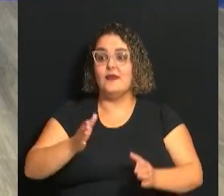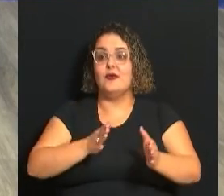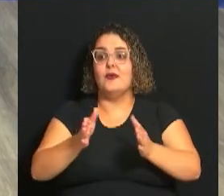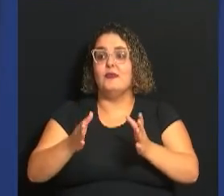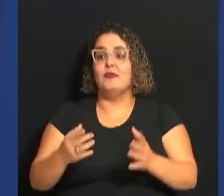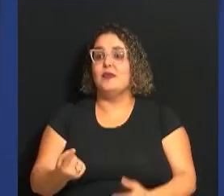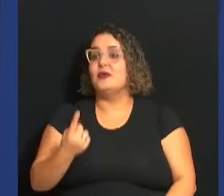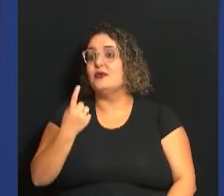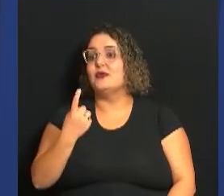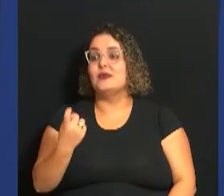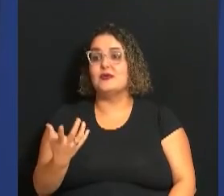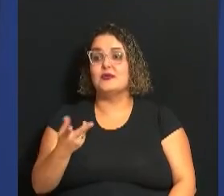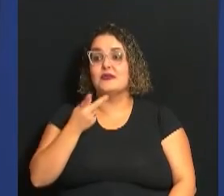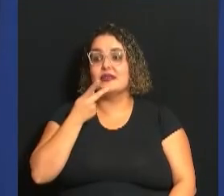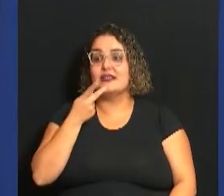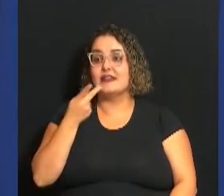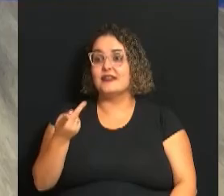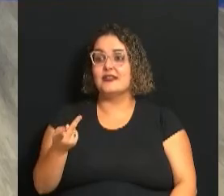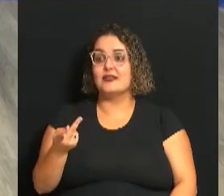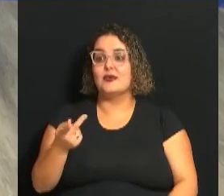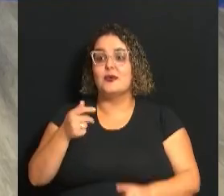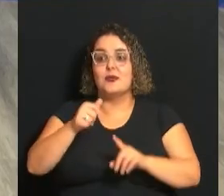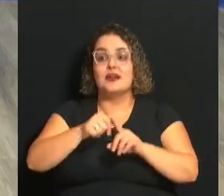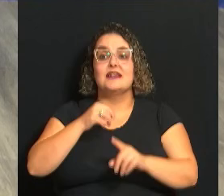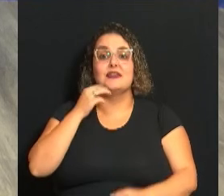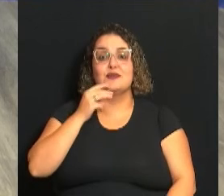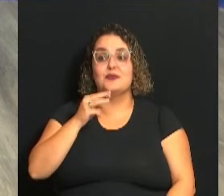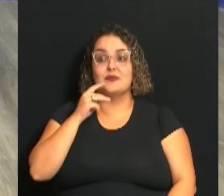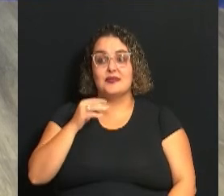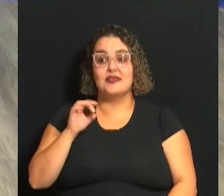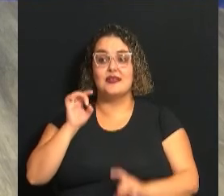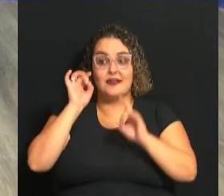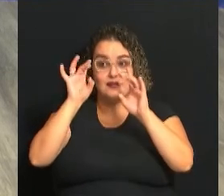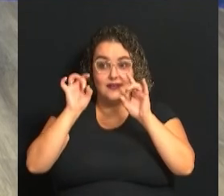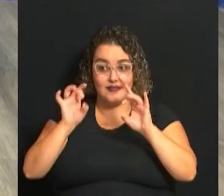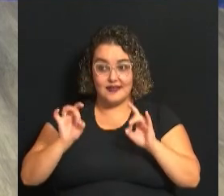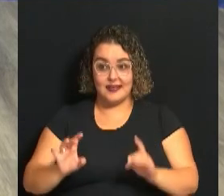né? Como você estava dizendo, o mês de março para você é muito especial.